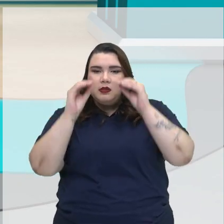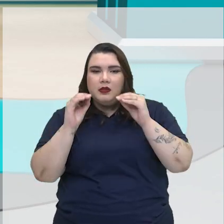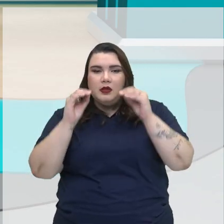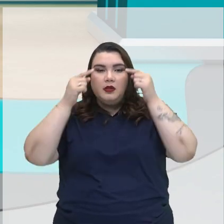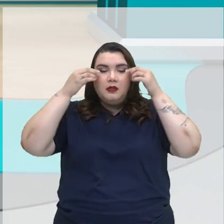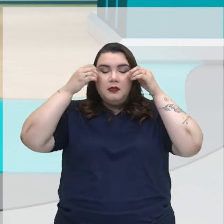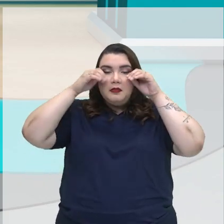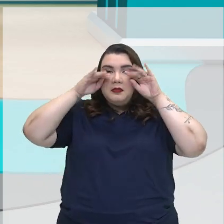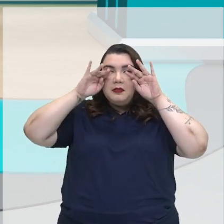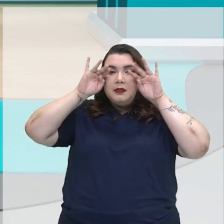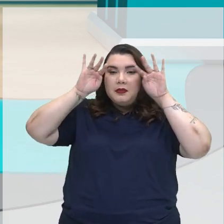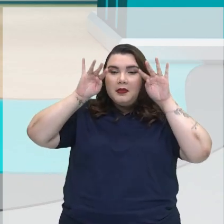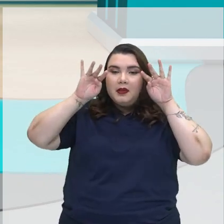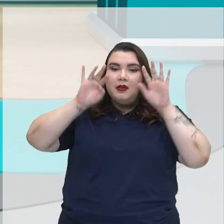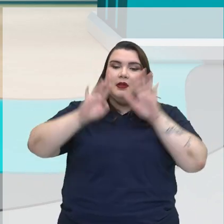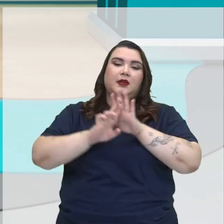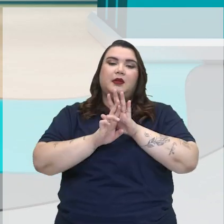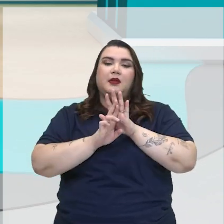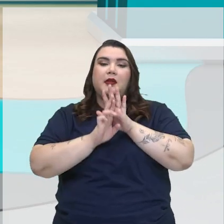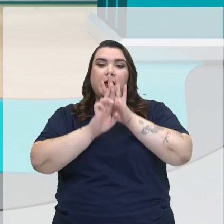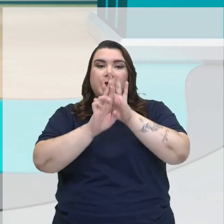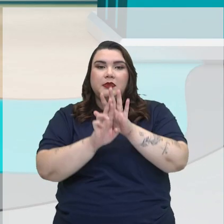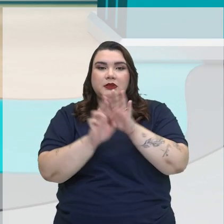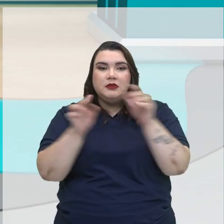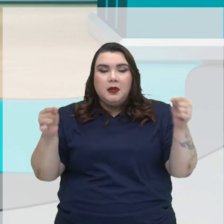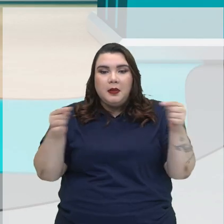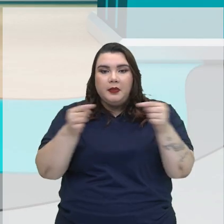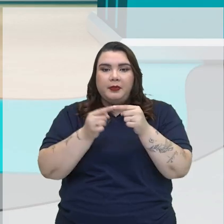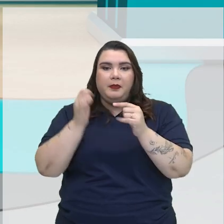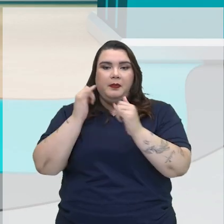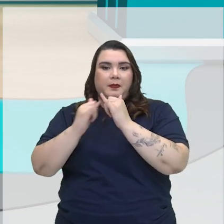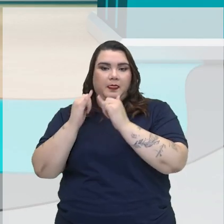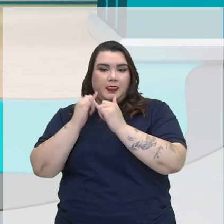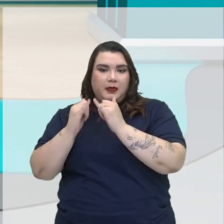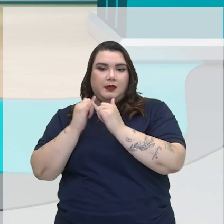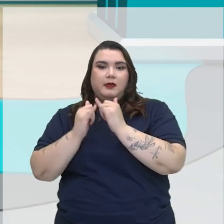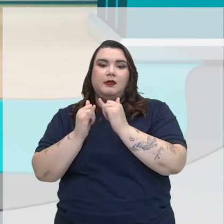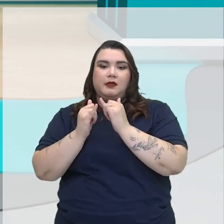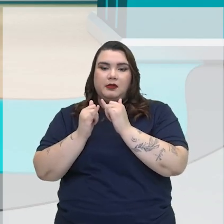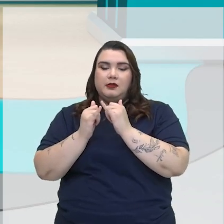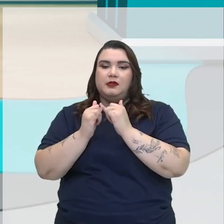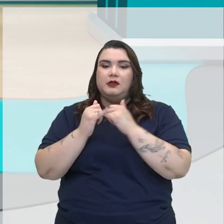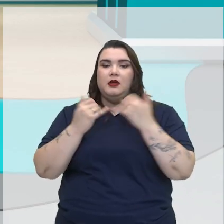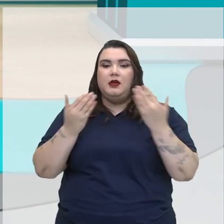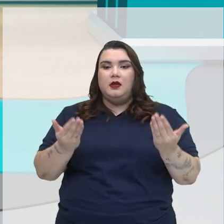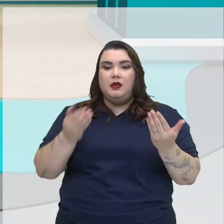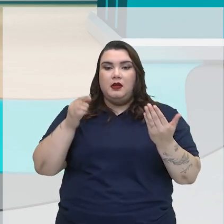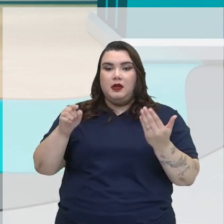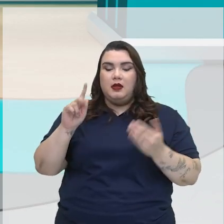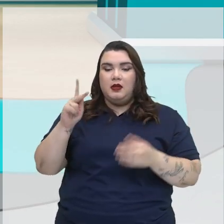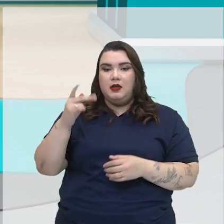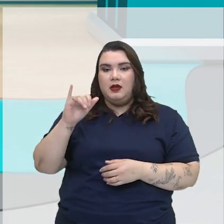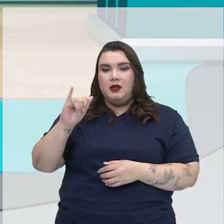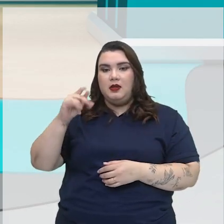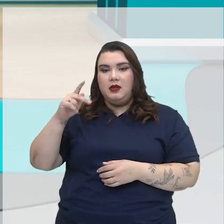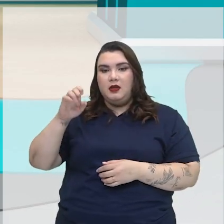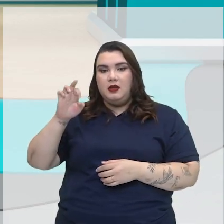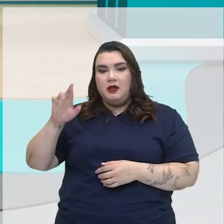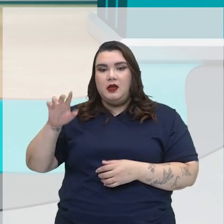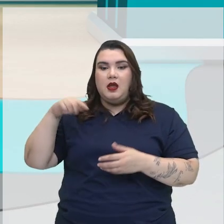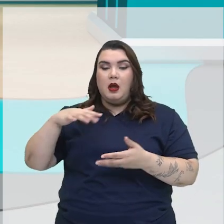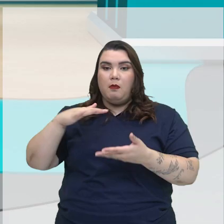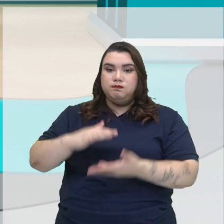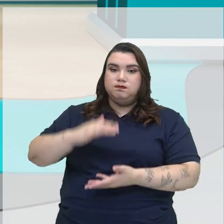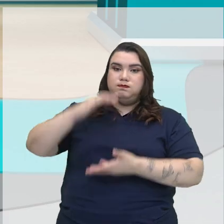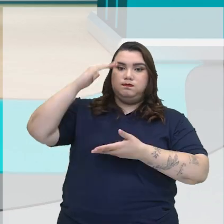até os cílios, tentando se aproximar cada vez mais da realidade. E como ele é ele é grande,